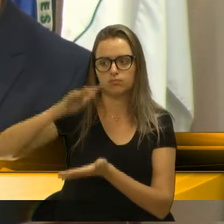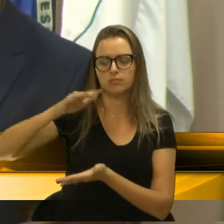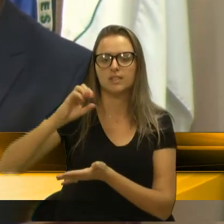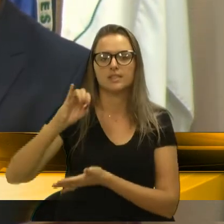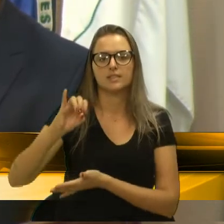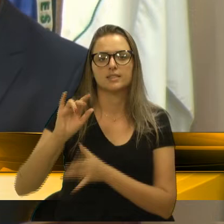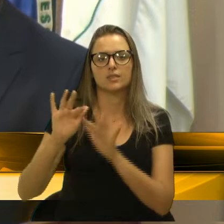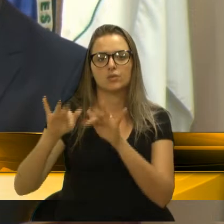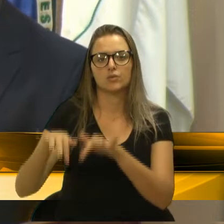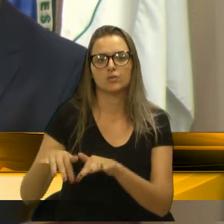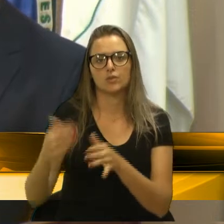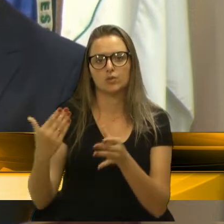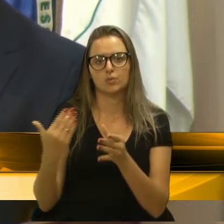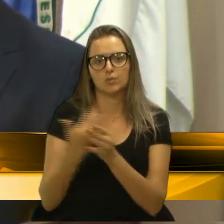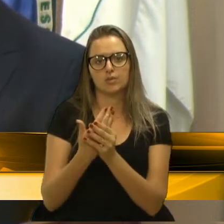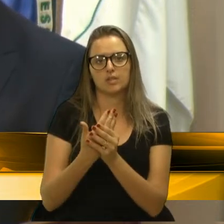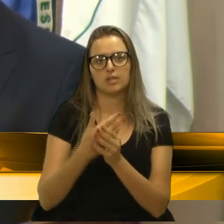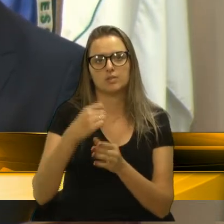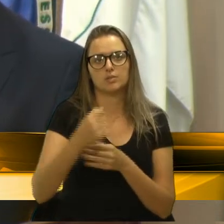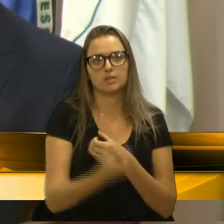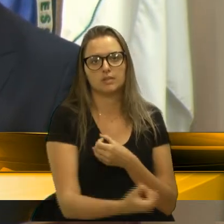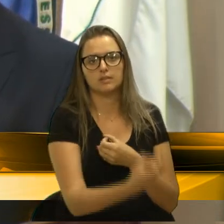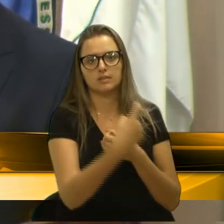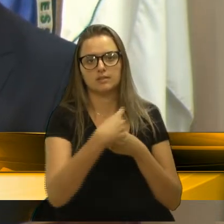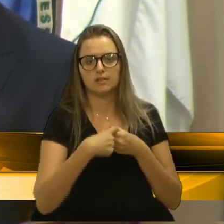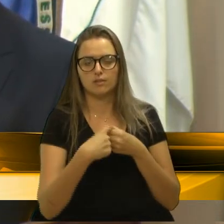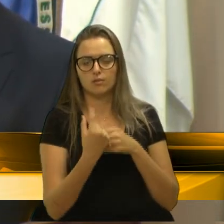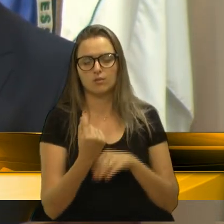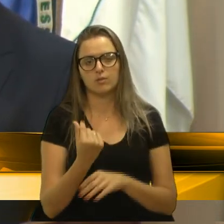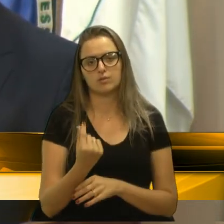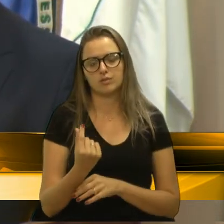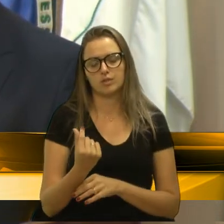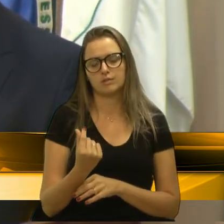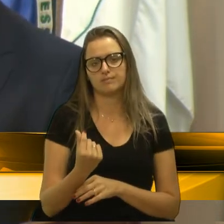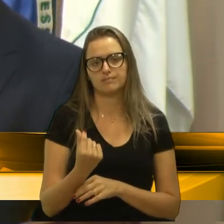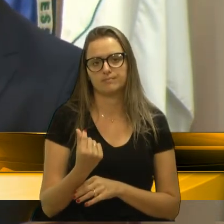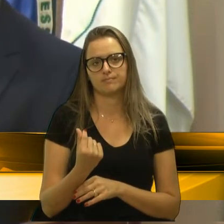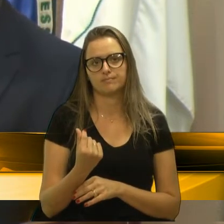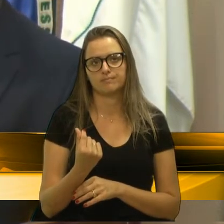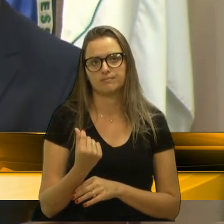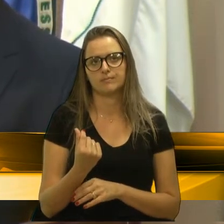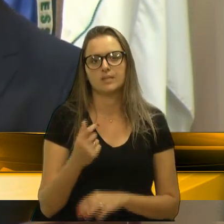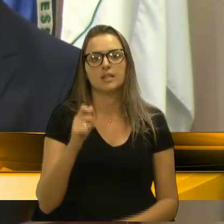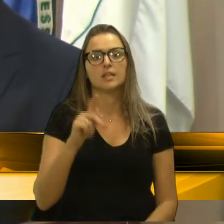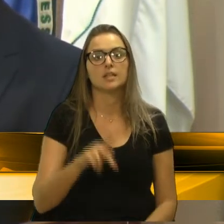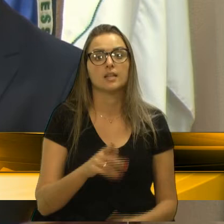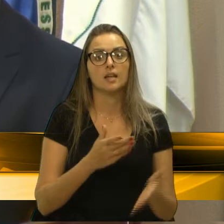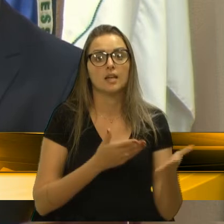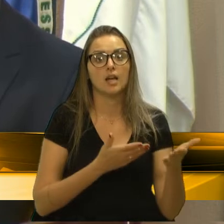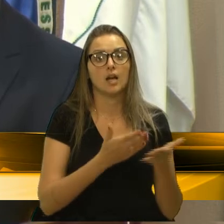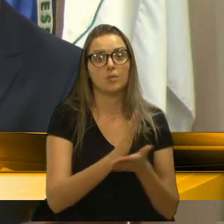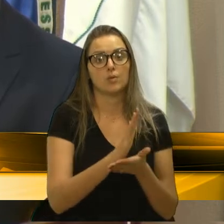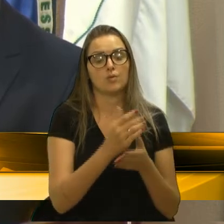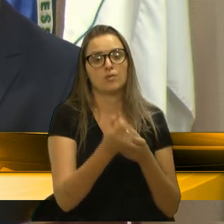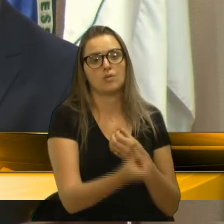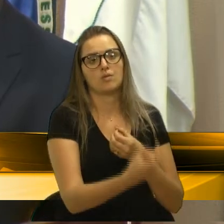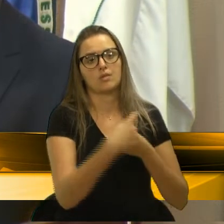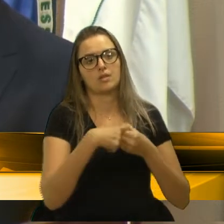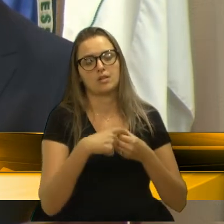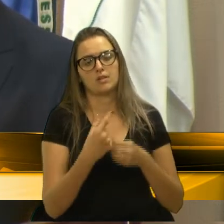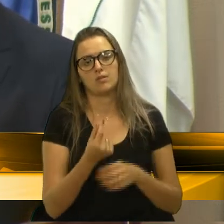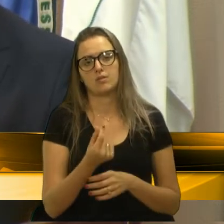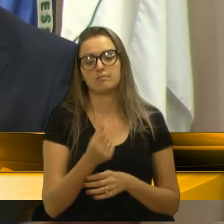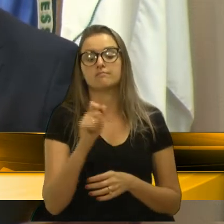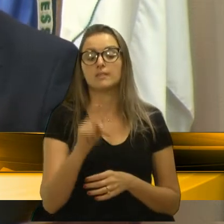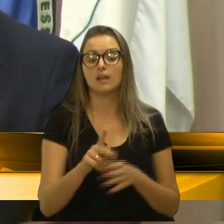desse processo precisa fazer com que alguém devolva esse valor. E quem autorizou é que devolva.